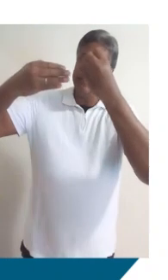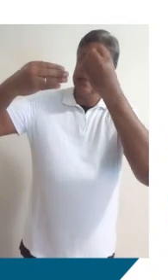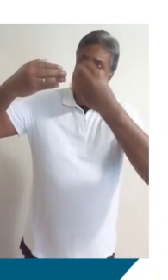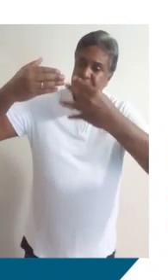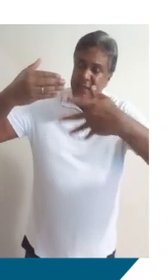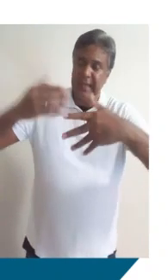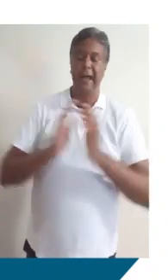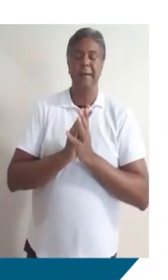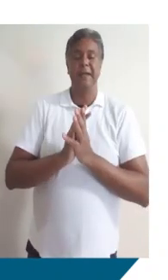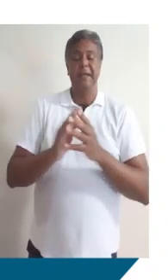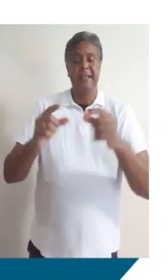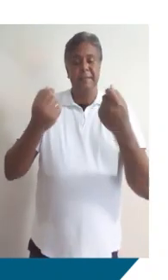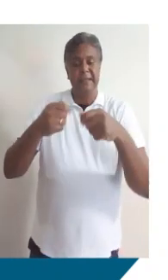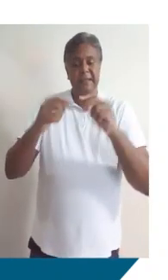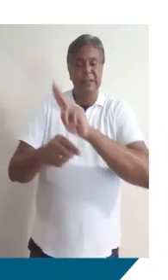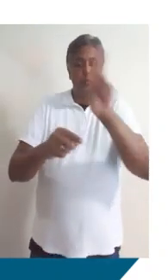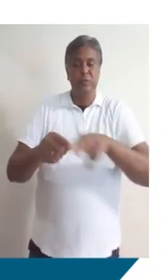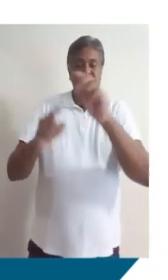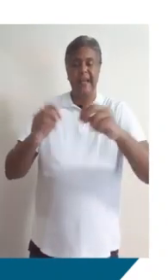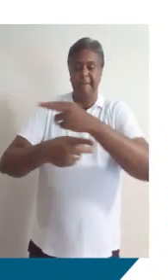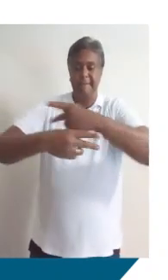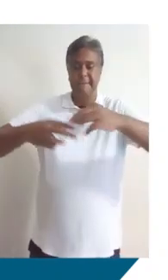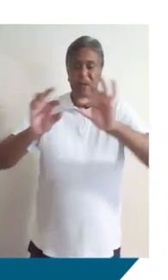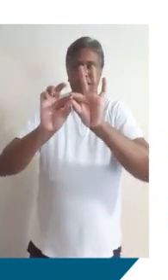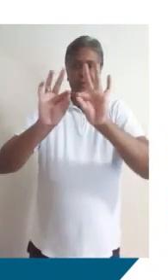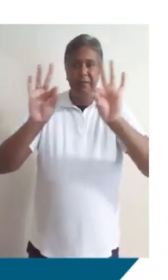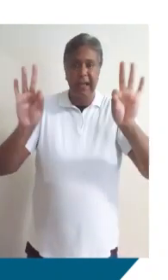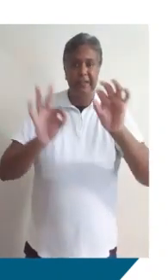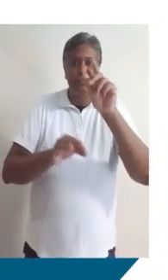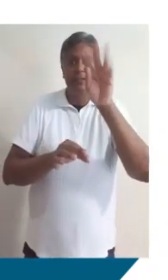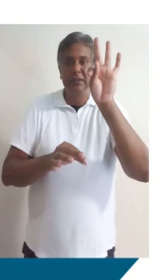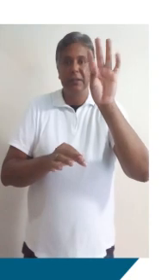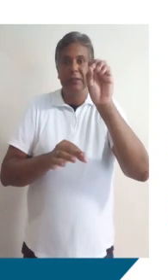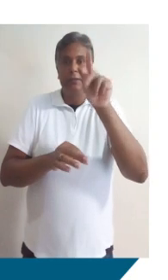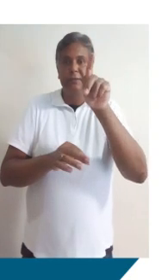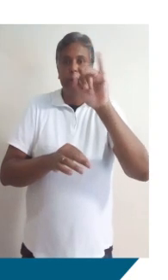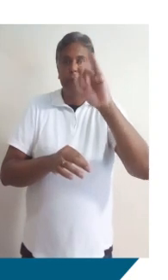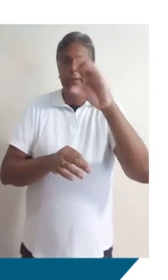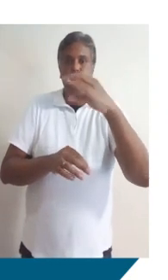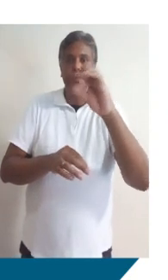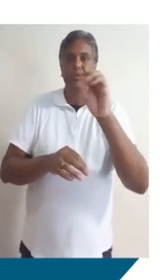um conjunto de frases que comprovam o tópico frasal a partir de evidências ou premissas.